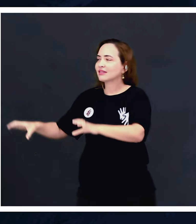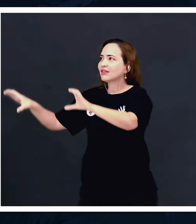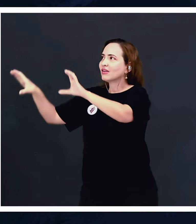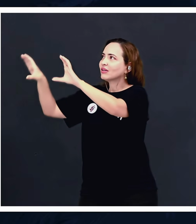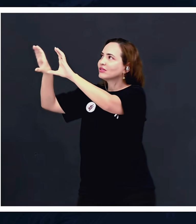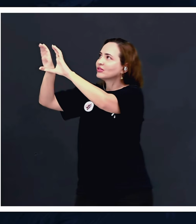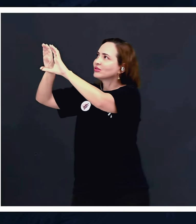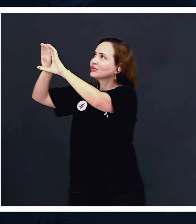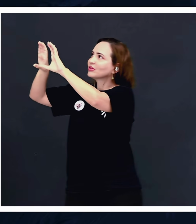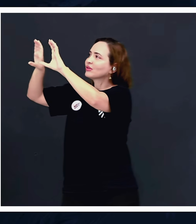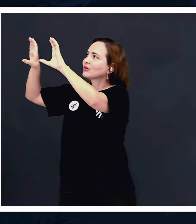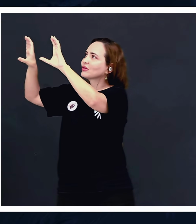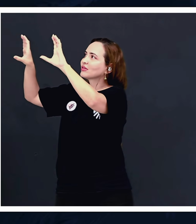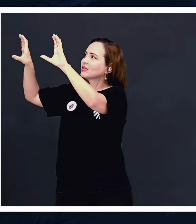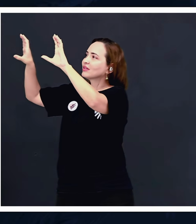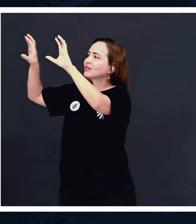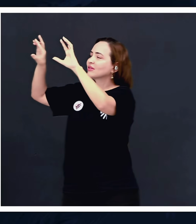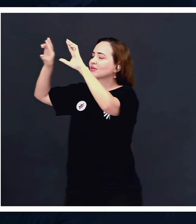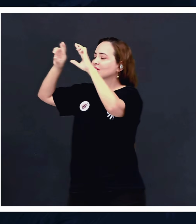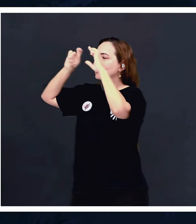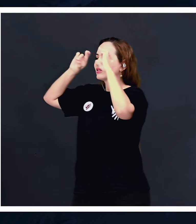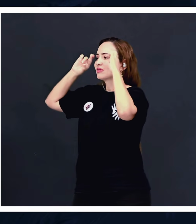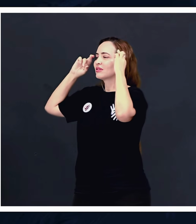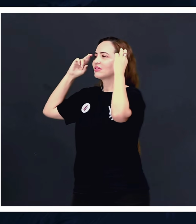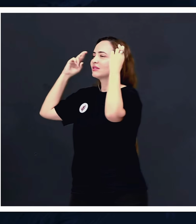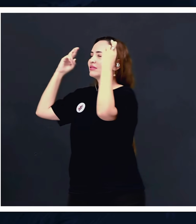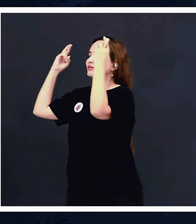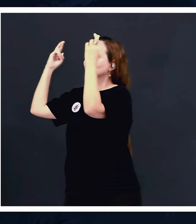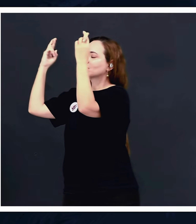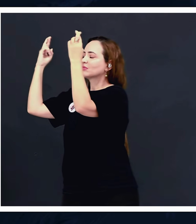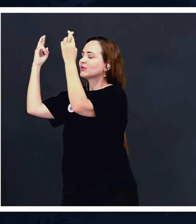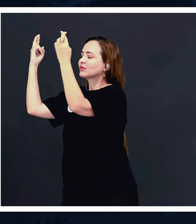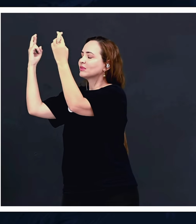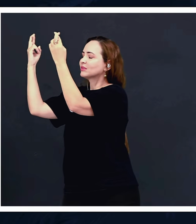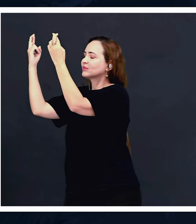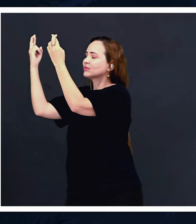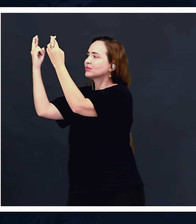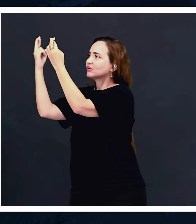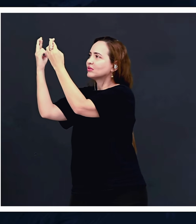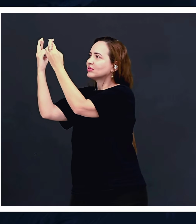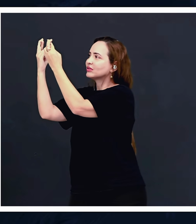Na cidade do nosso Deus, Teu santo monte,